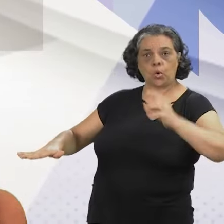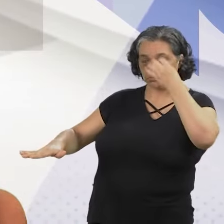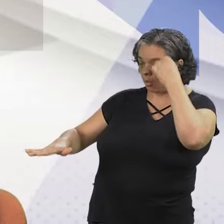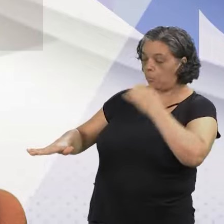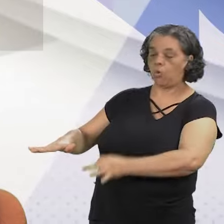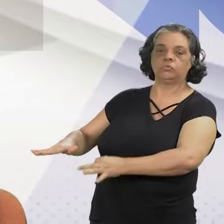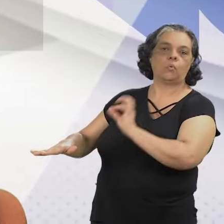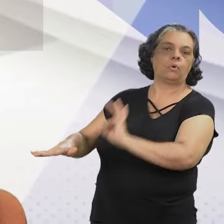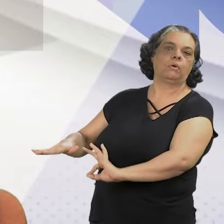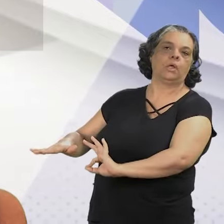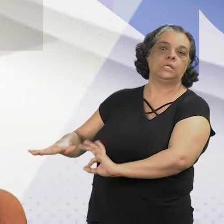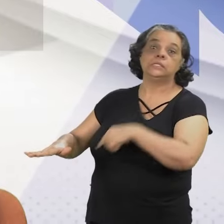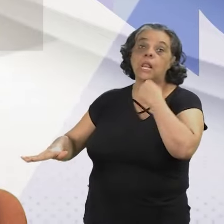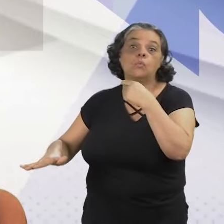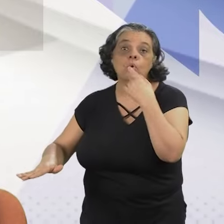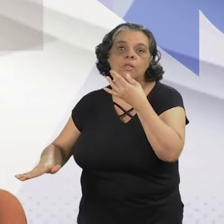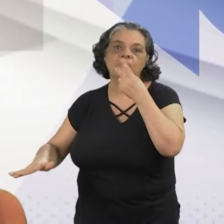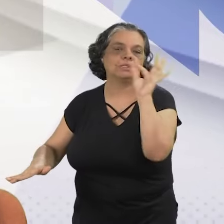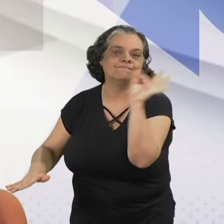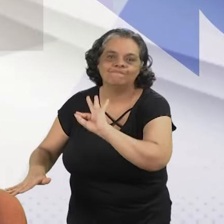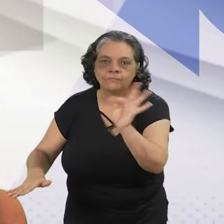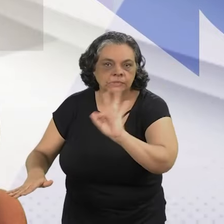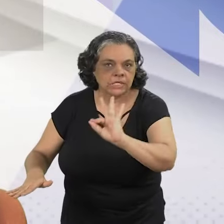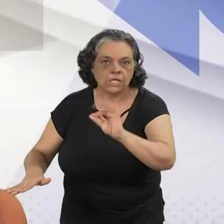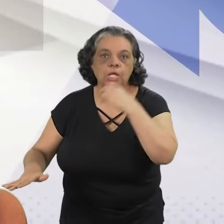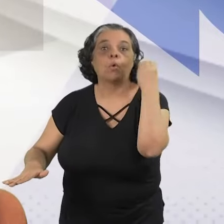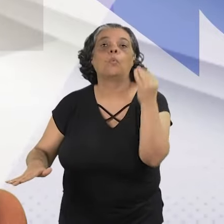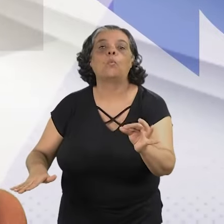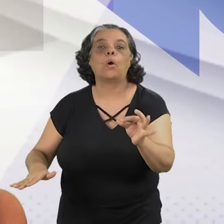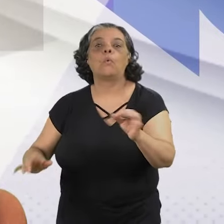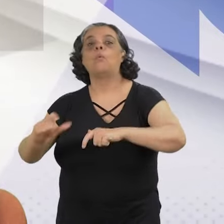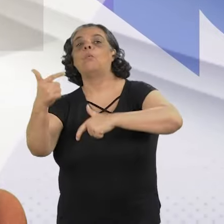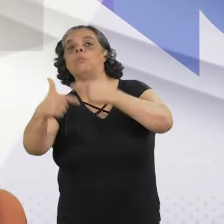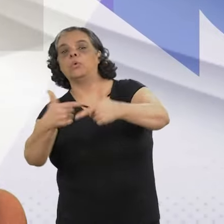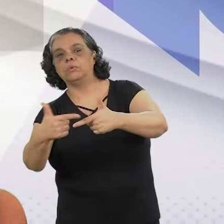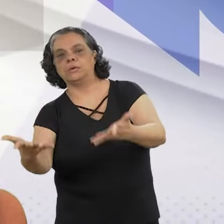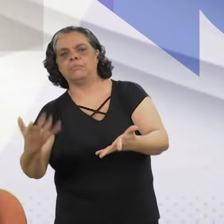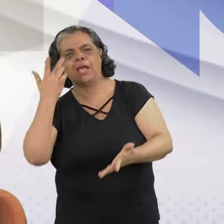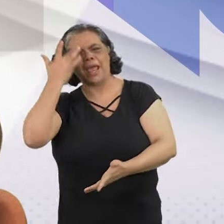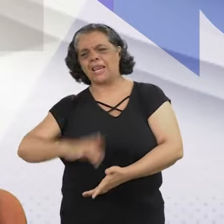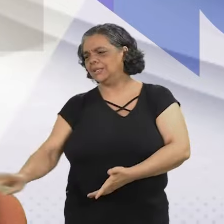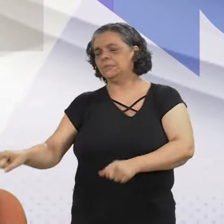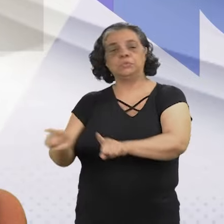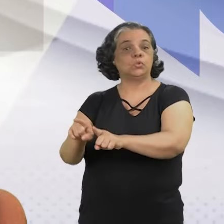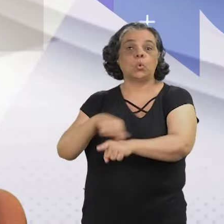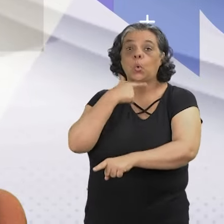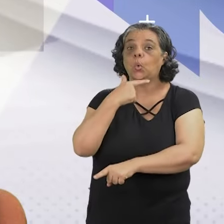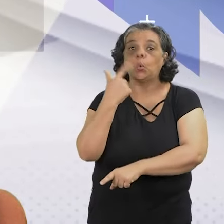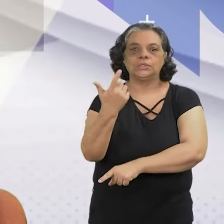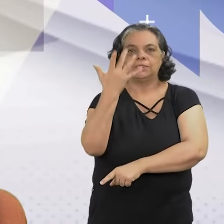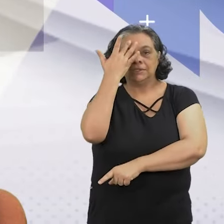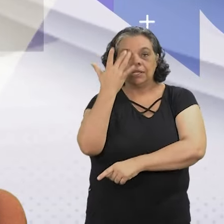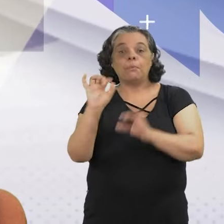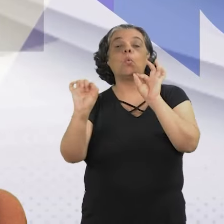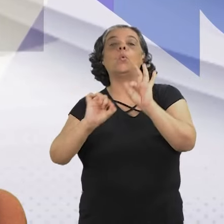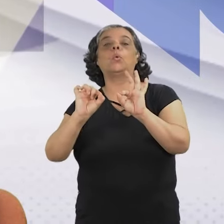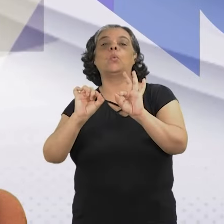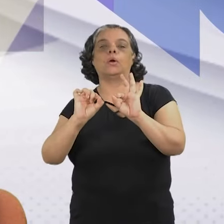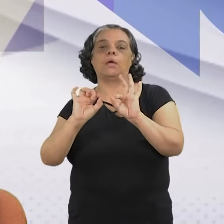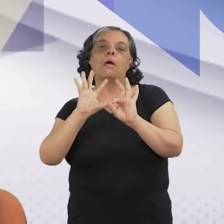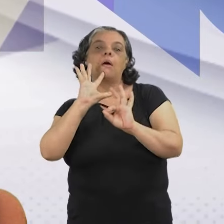se expressar né e se ela não consegue dizer né o Qual é aquele problema ela também não consegue ter um diagnóstico